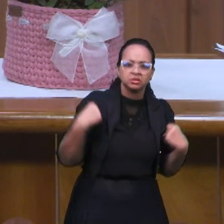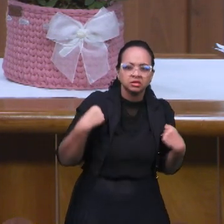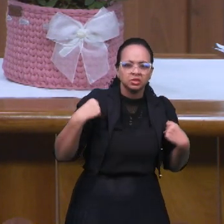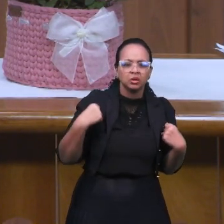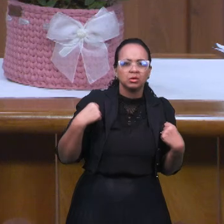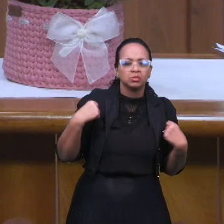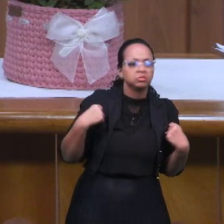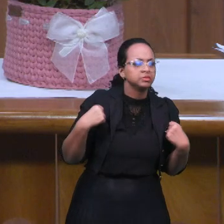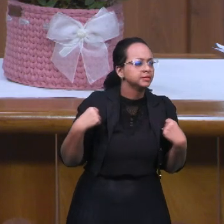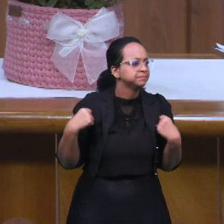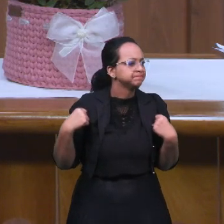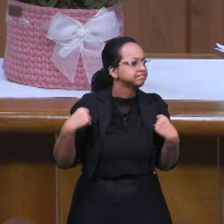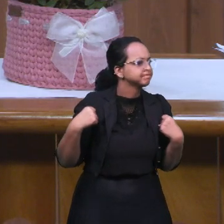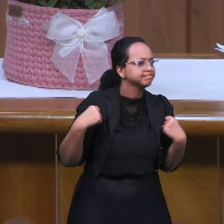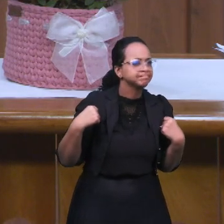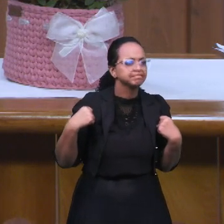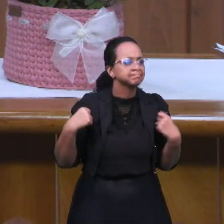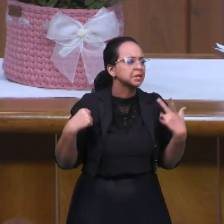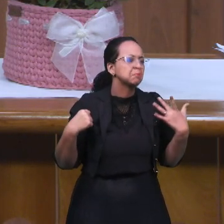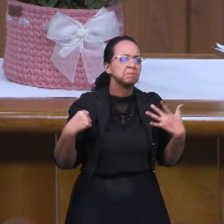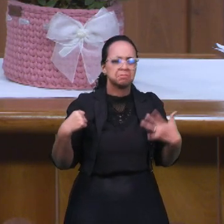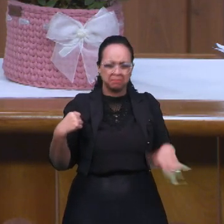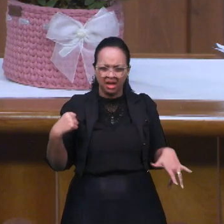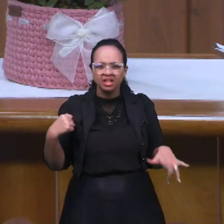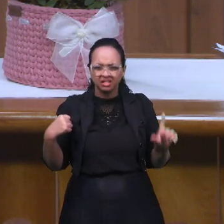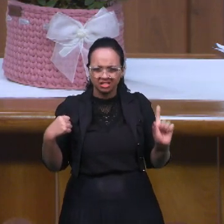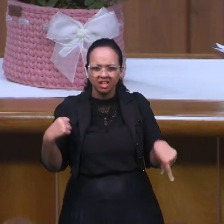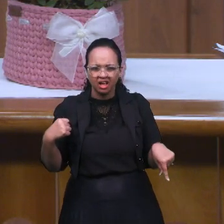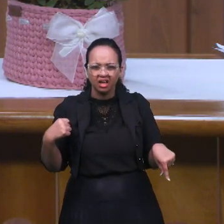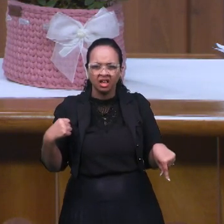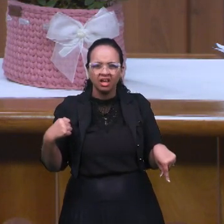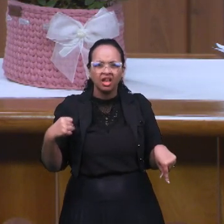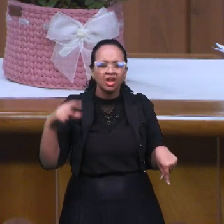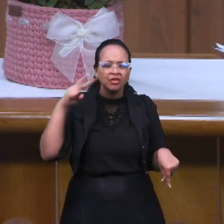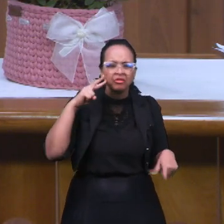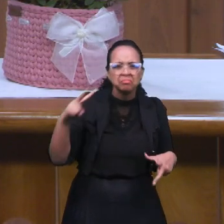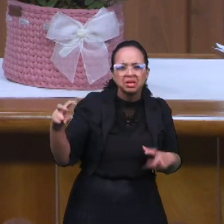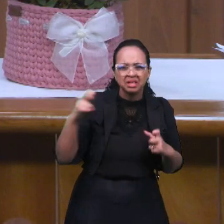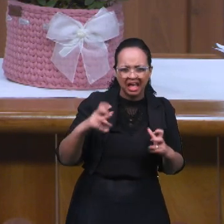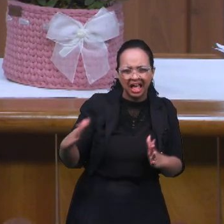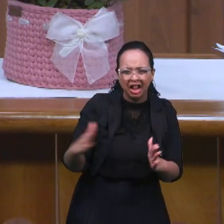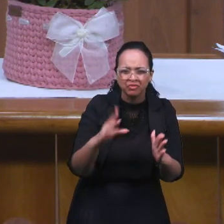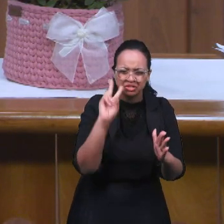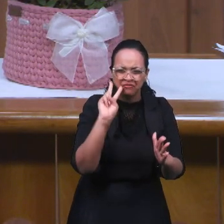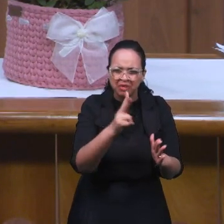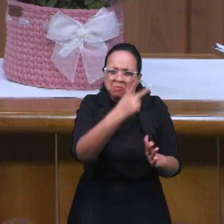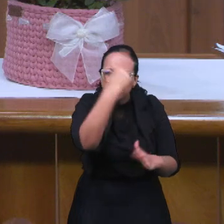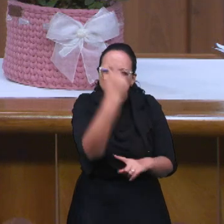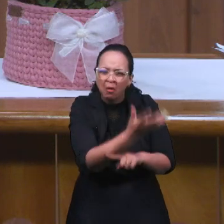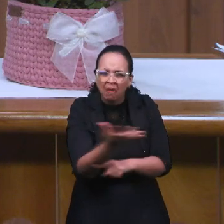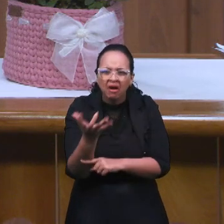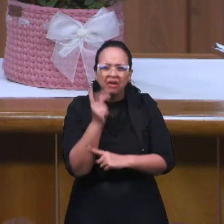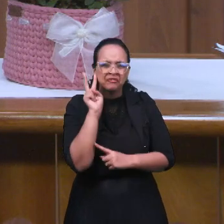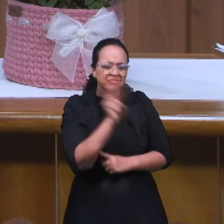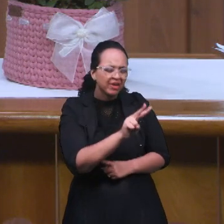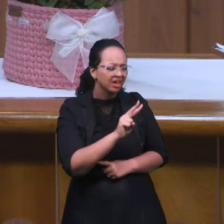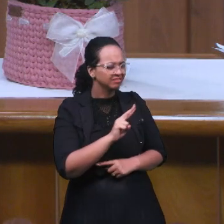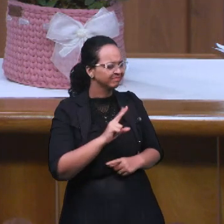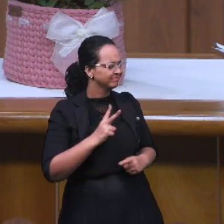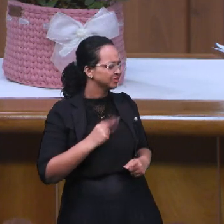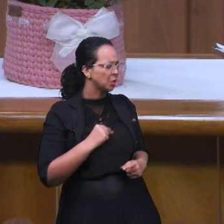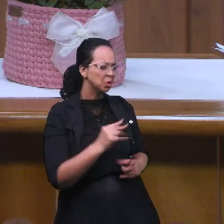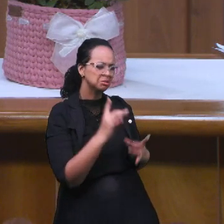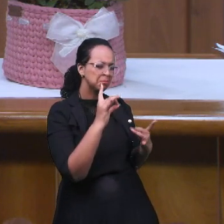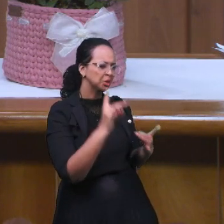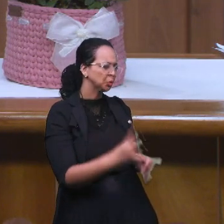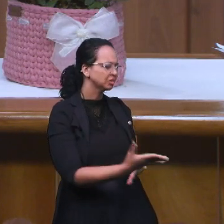para o outro, o que dá pena. E você passa às vezes nas estradas, você vê essas criaturas, você pensa assim, não é? Lá